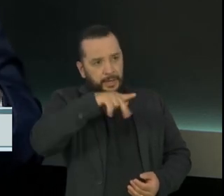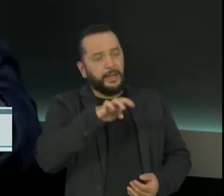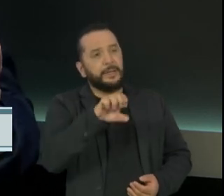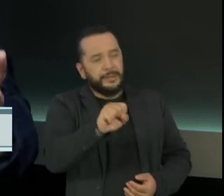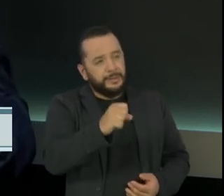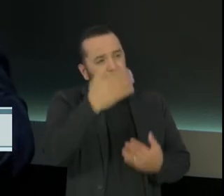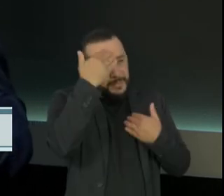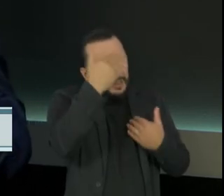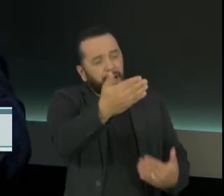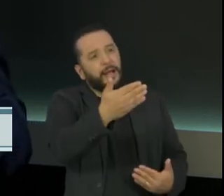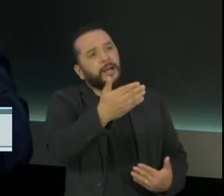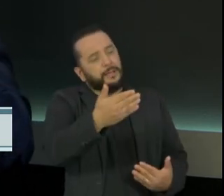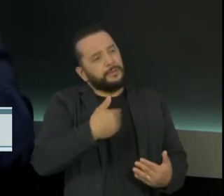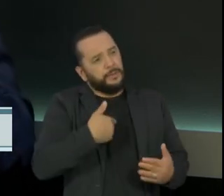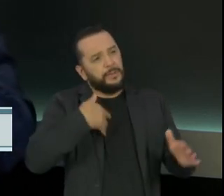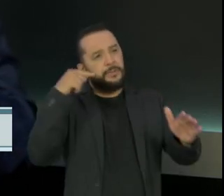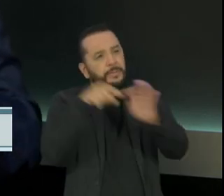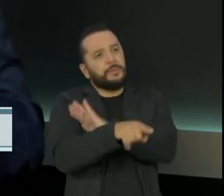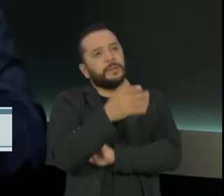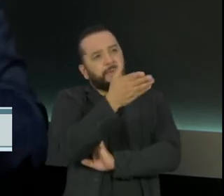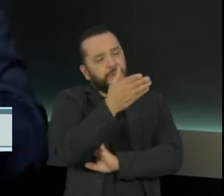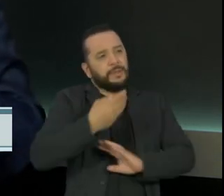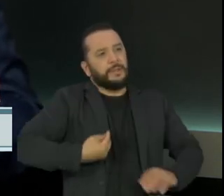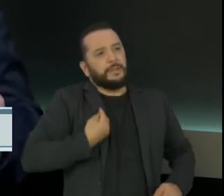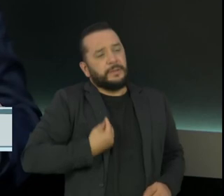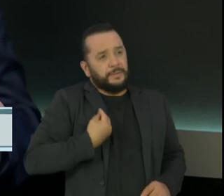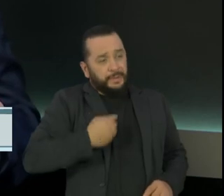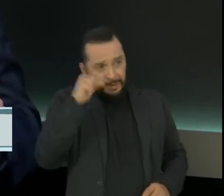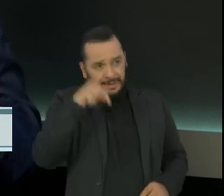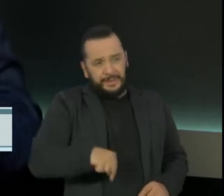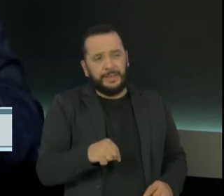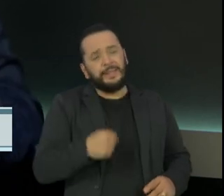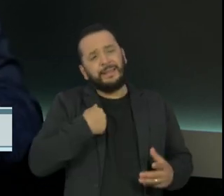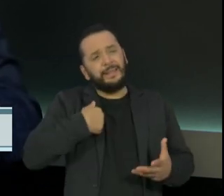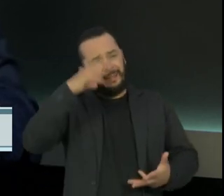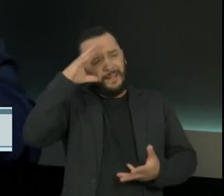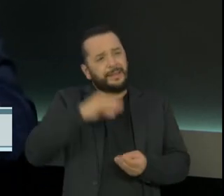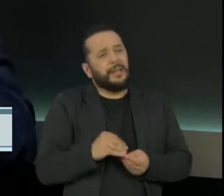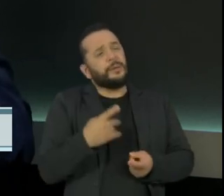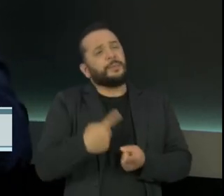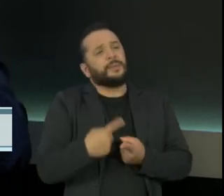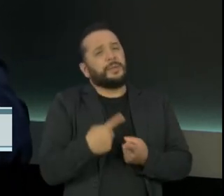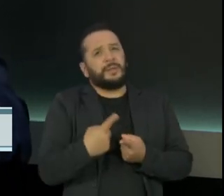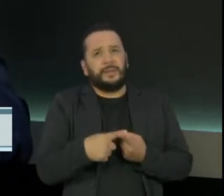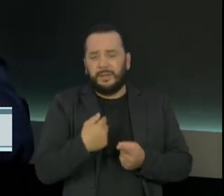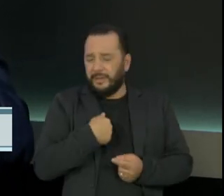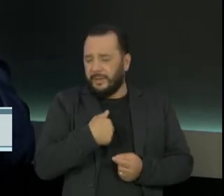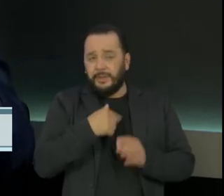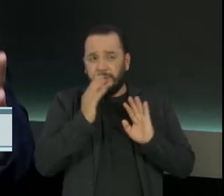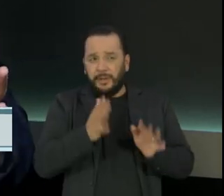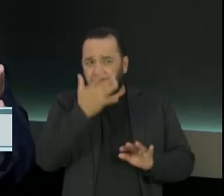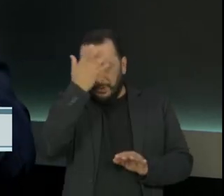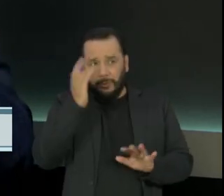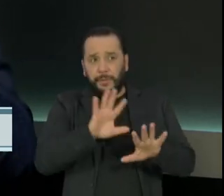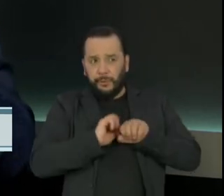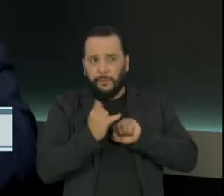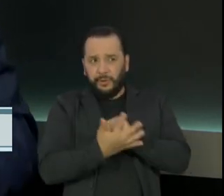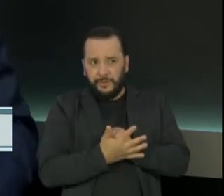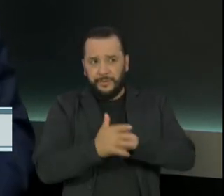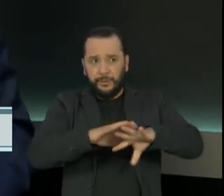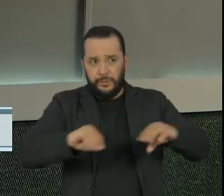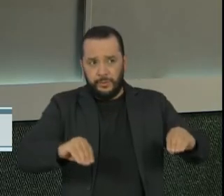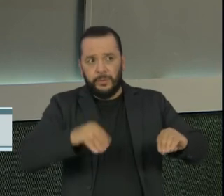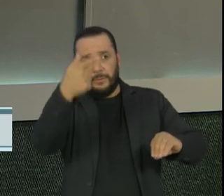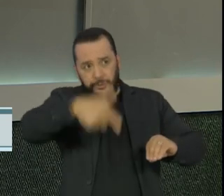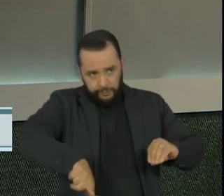nos ajudasse a entender do que estamos falando quando a gente utiliza essa palavra, reinfecção. O que é